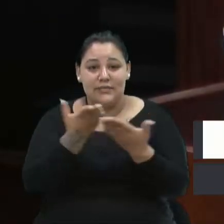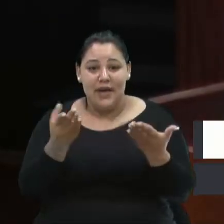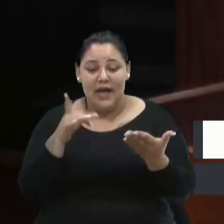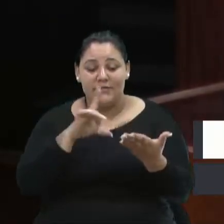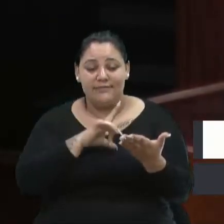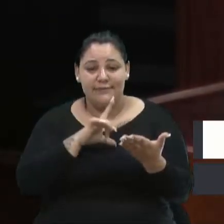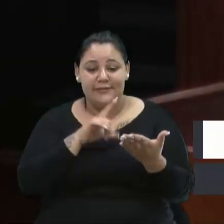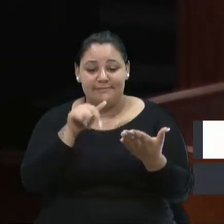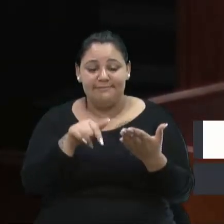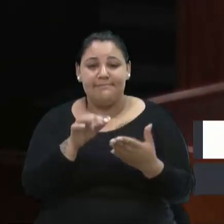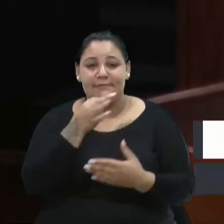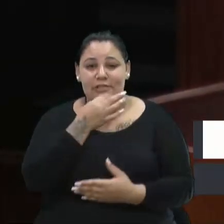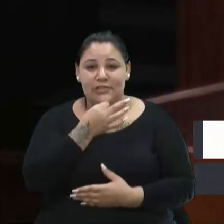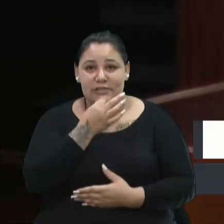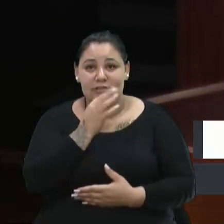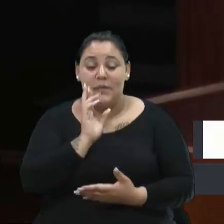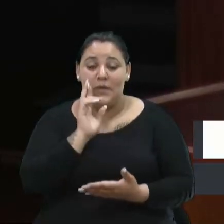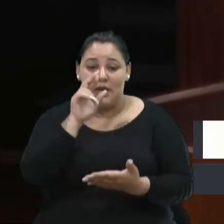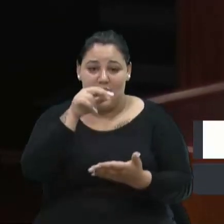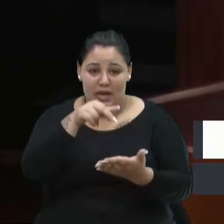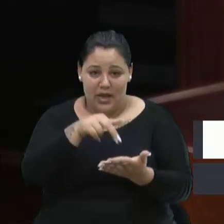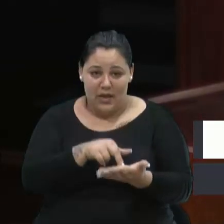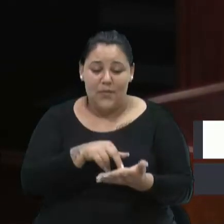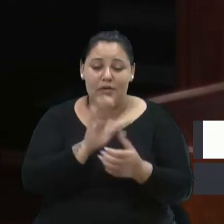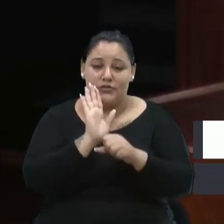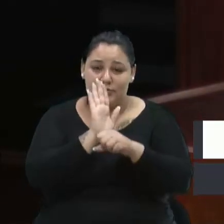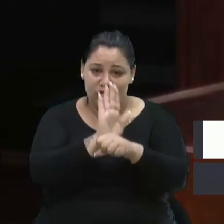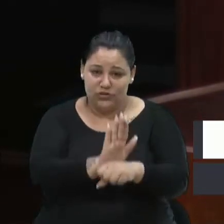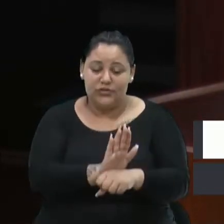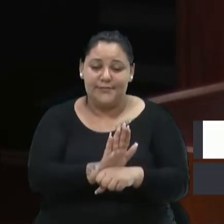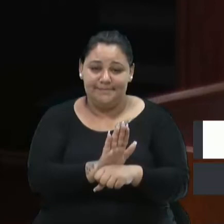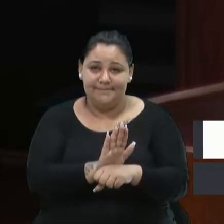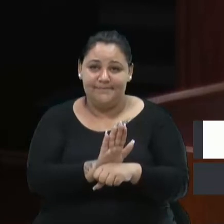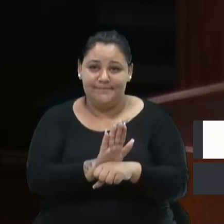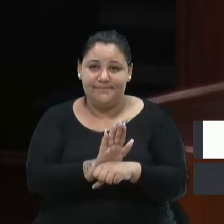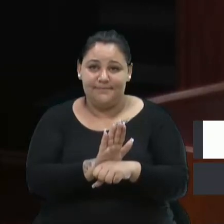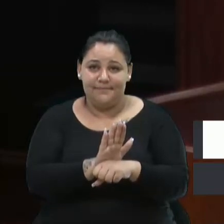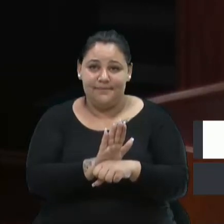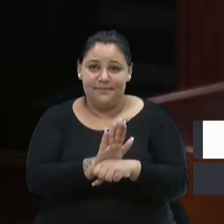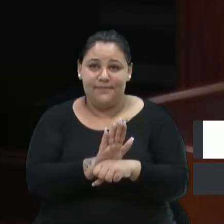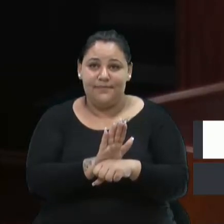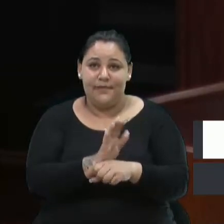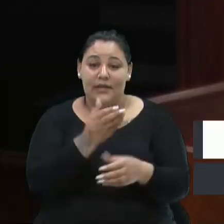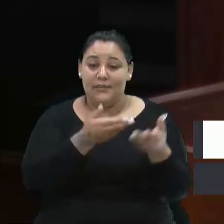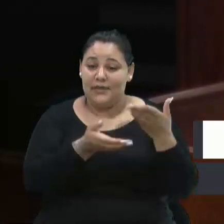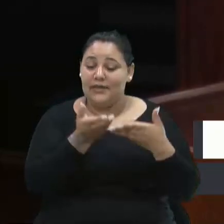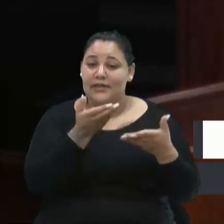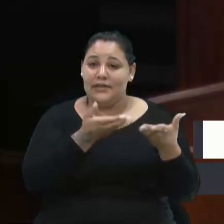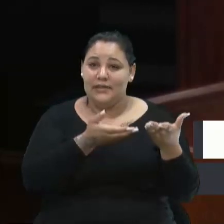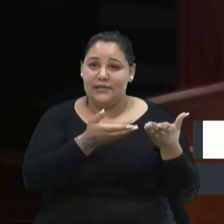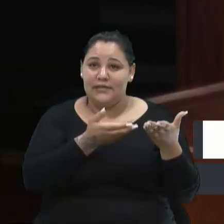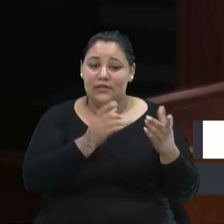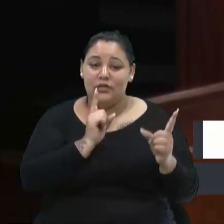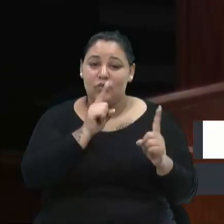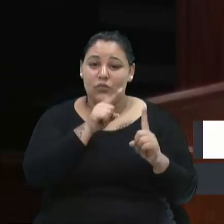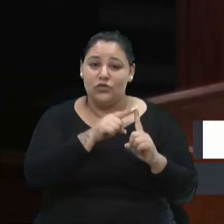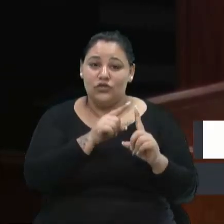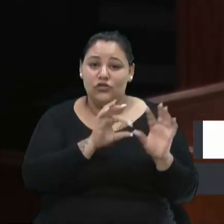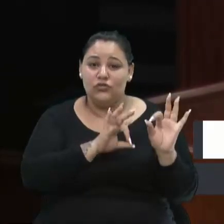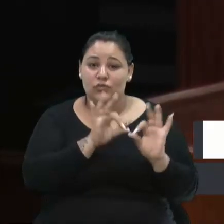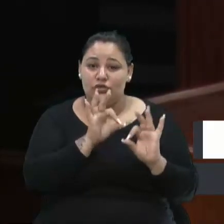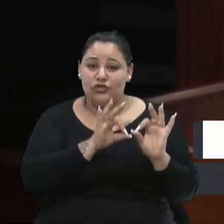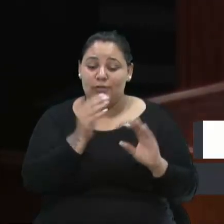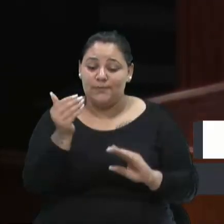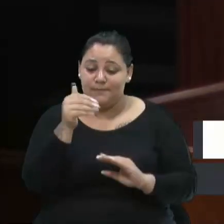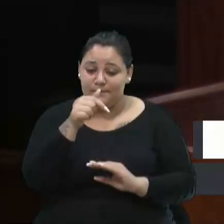dentro, para que realmente ele venha para fazer a diferença e suprir aquilo que foi o objetivo do projeto vindo para